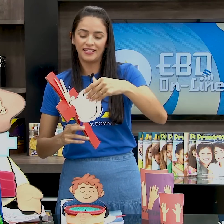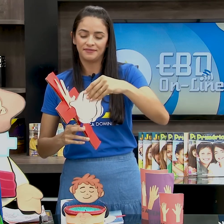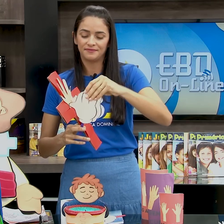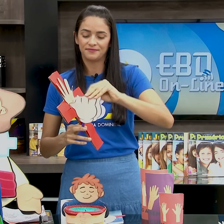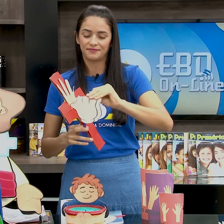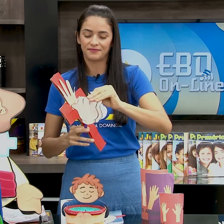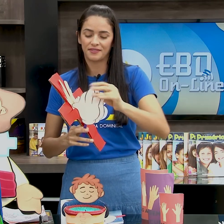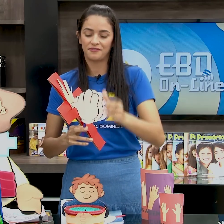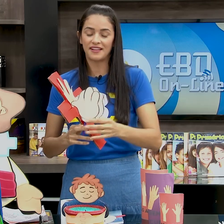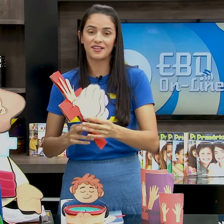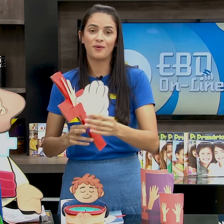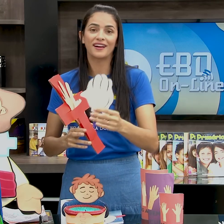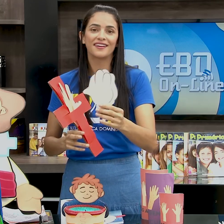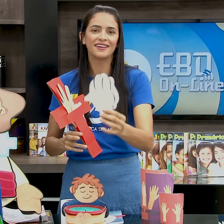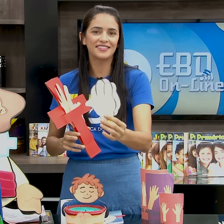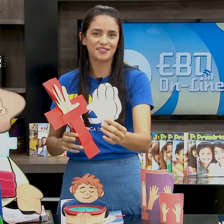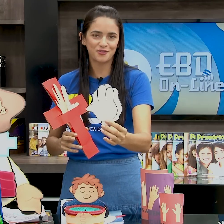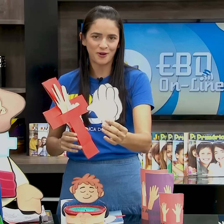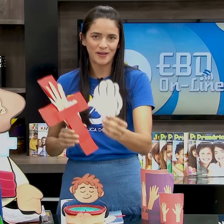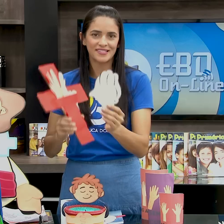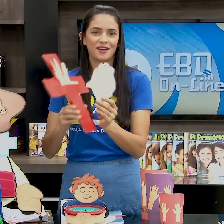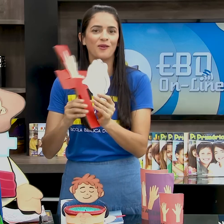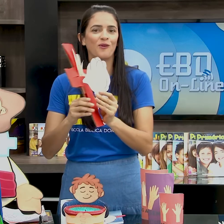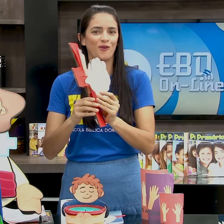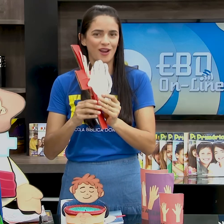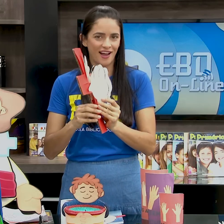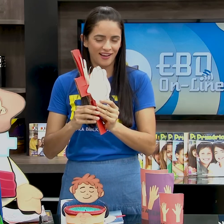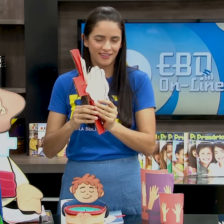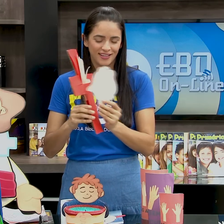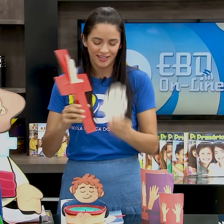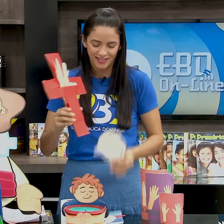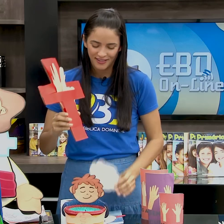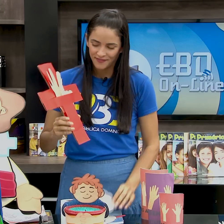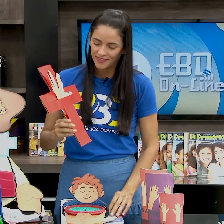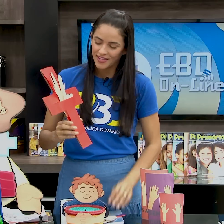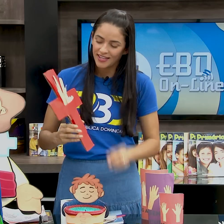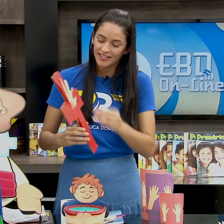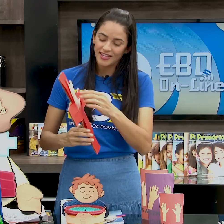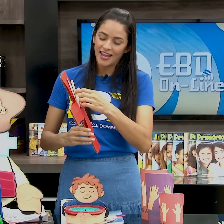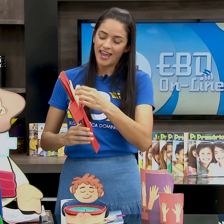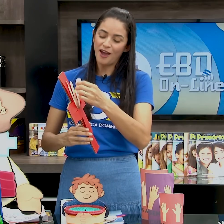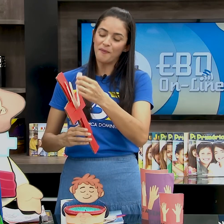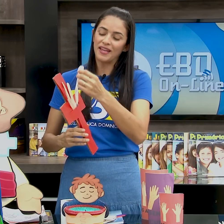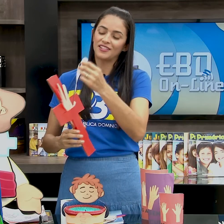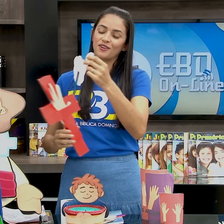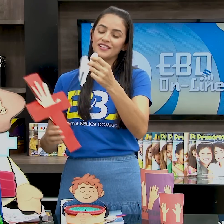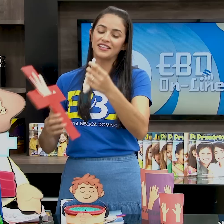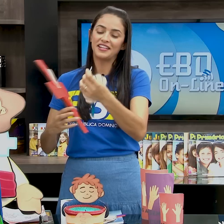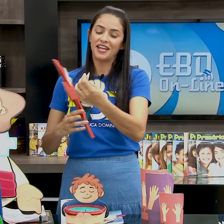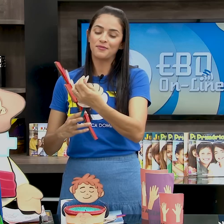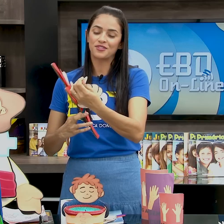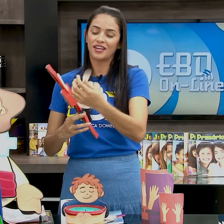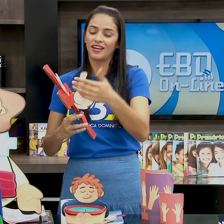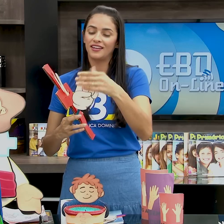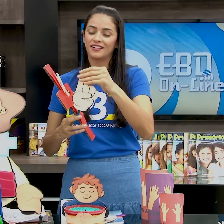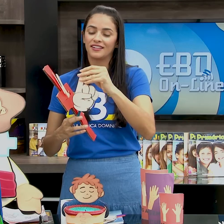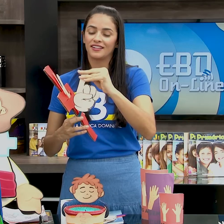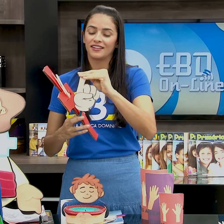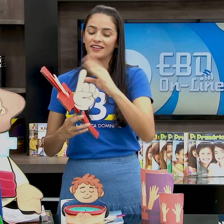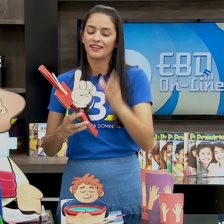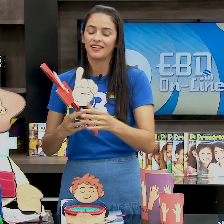que ele faça uma grande transformação orar Realmente nós entendemos